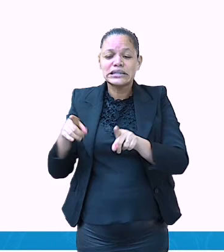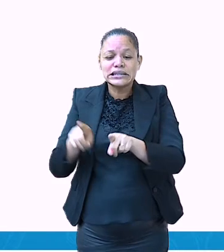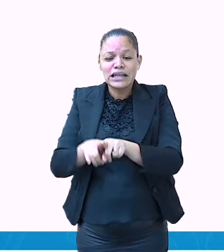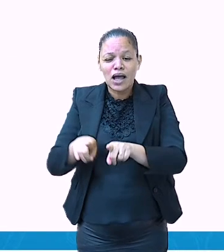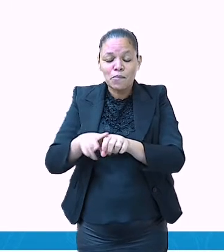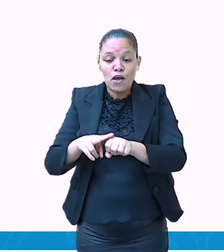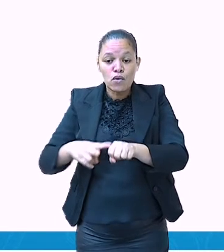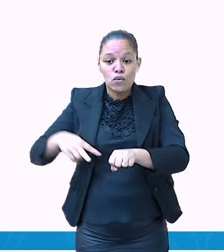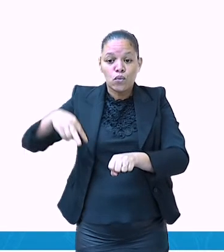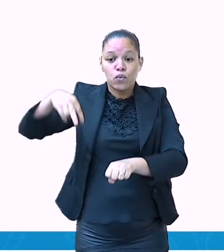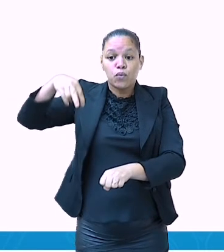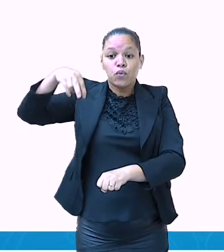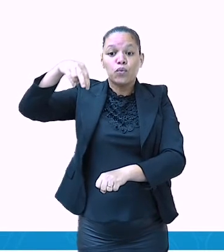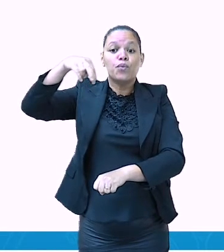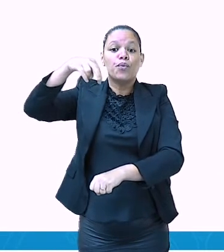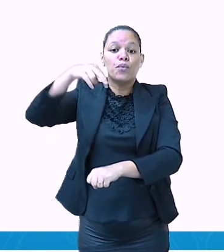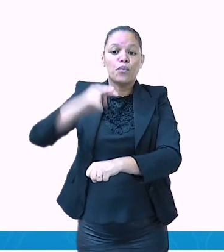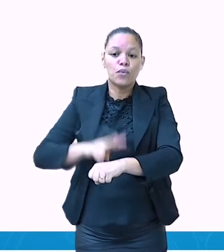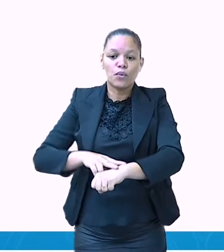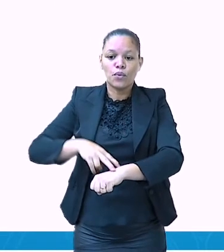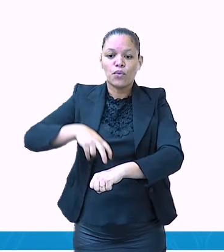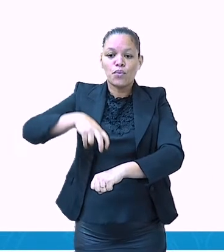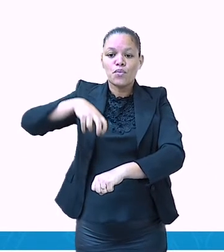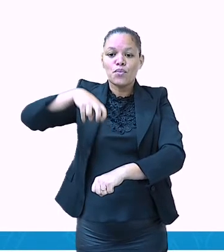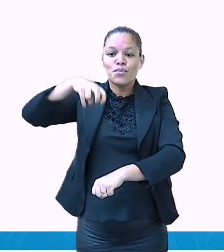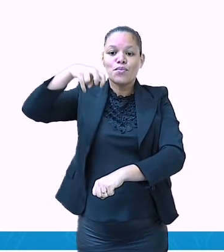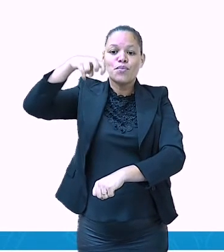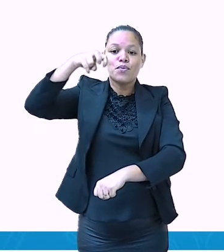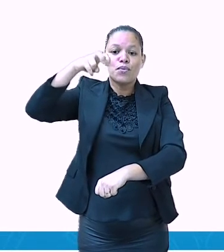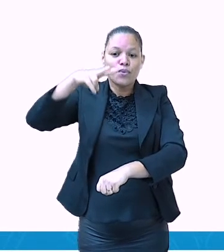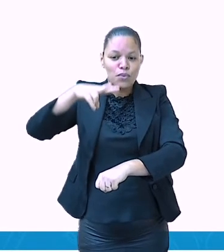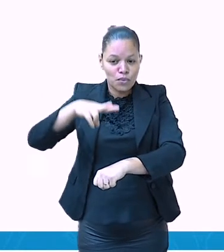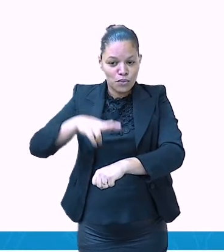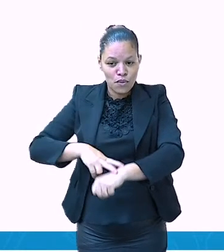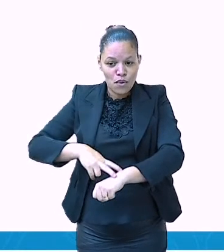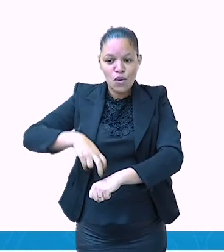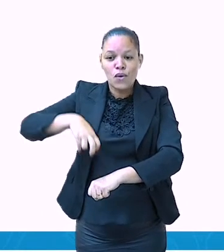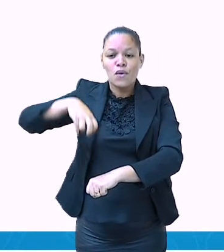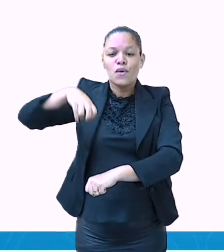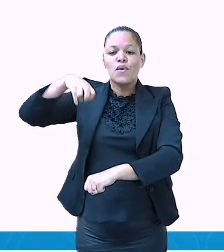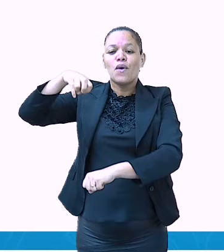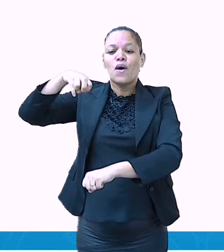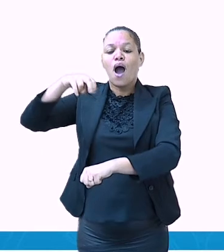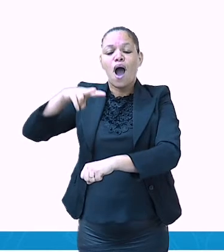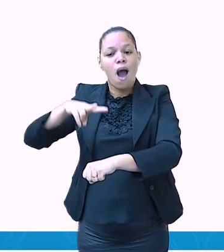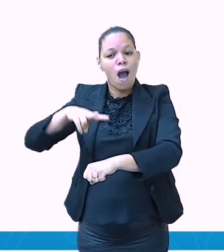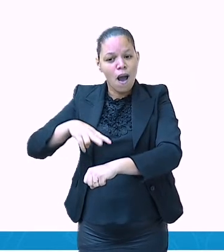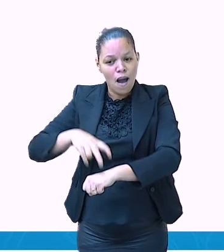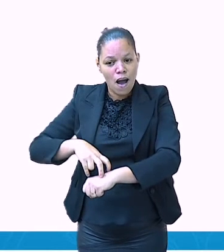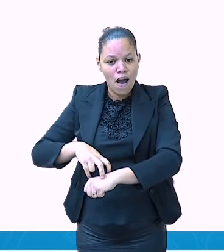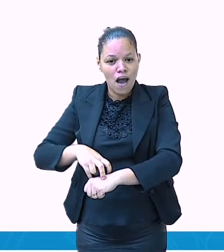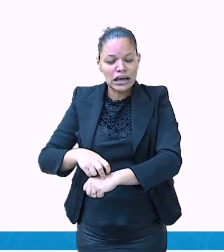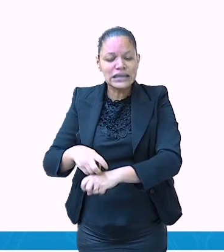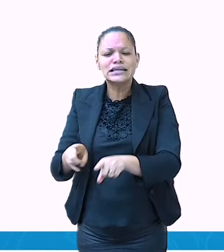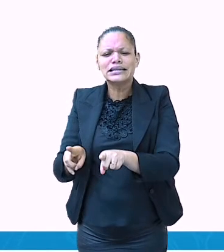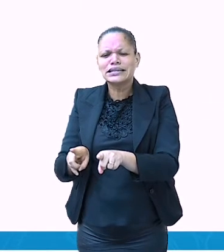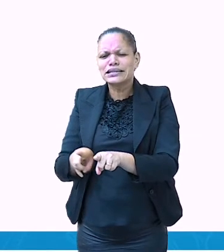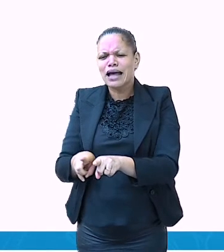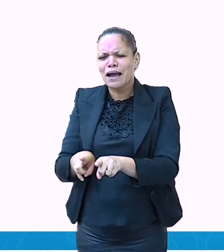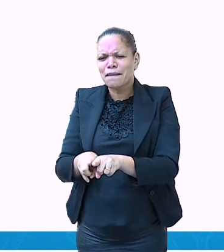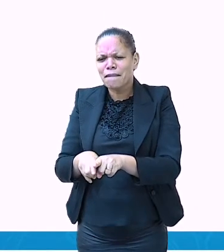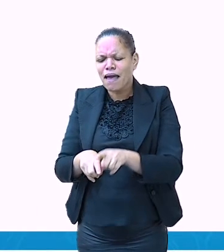pata maior. E se você observar, ela tem membranas entre as patas para ajudar ela